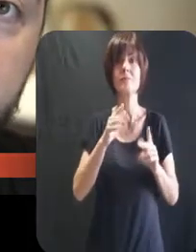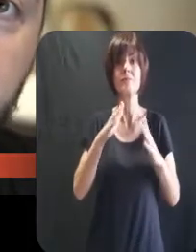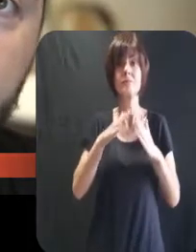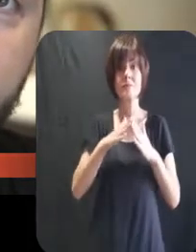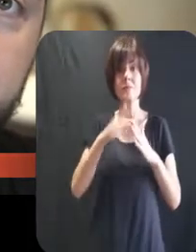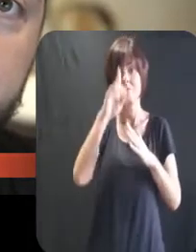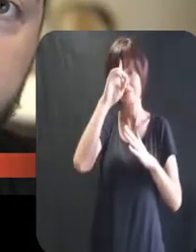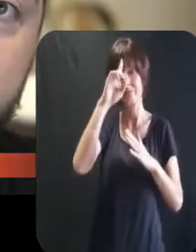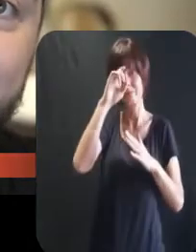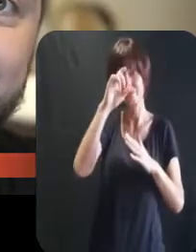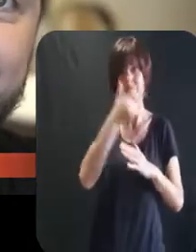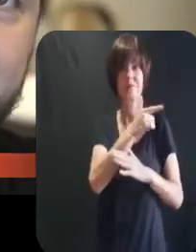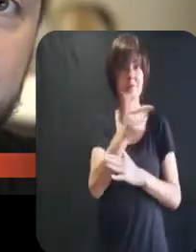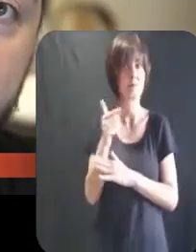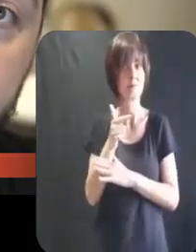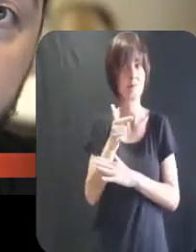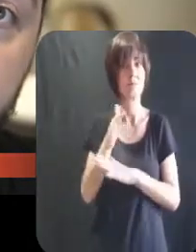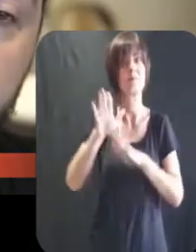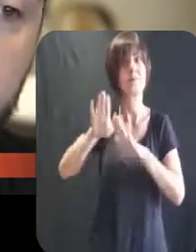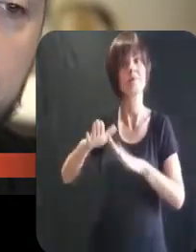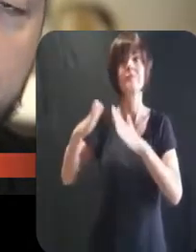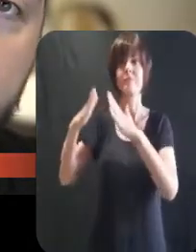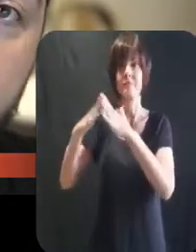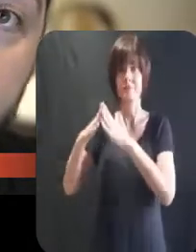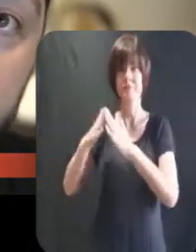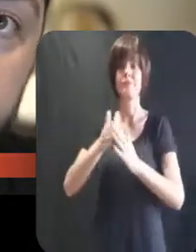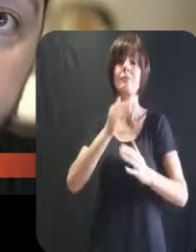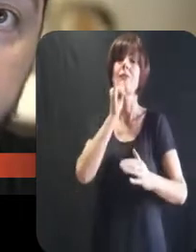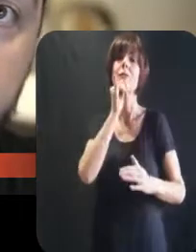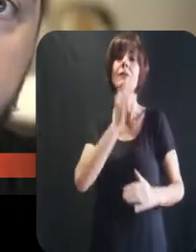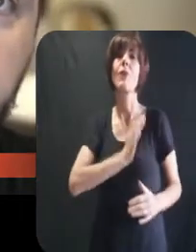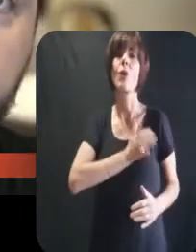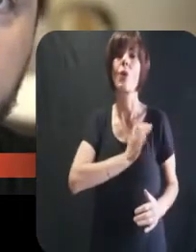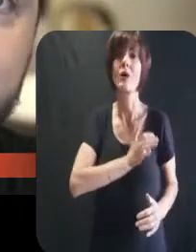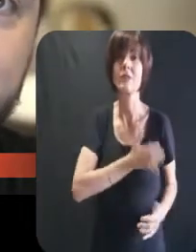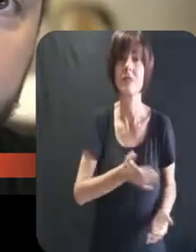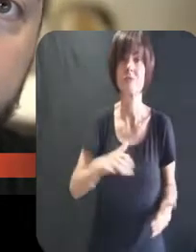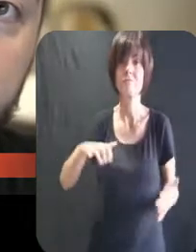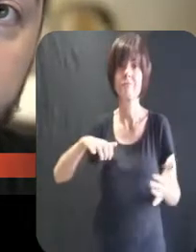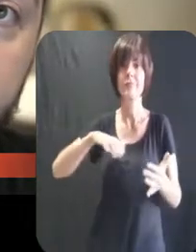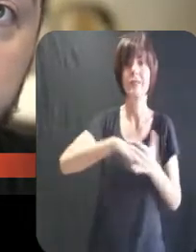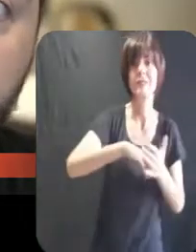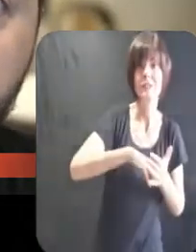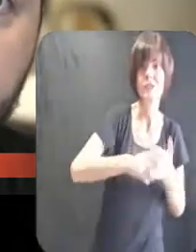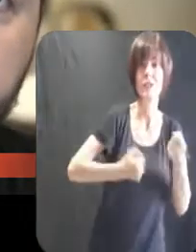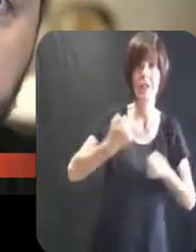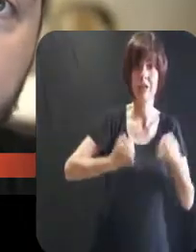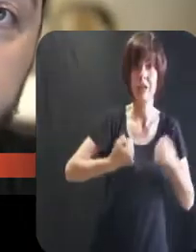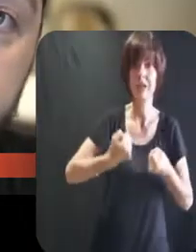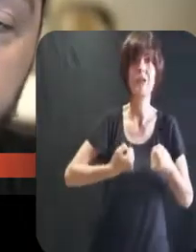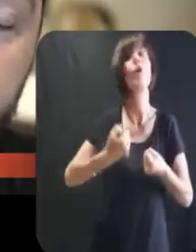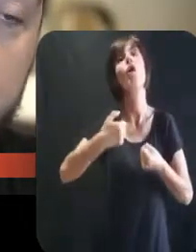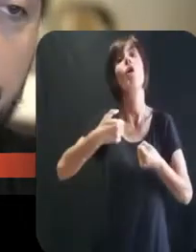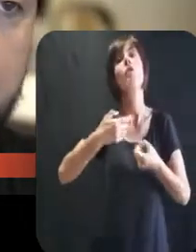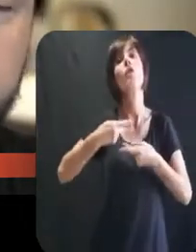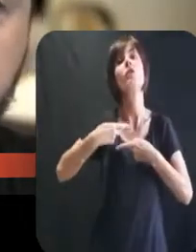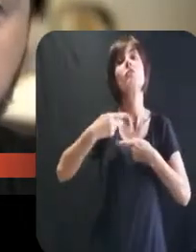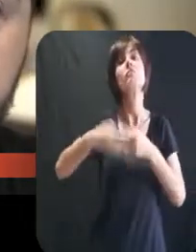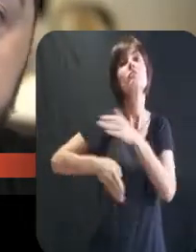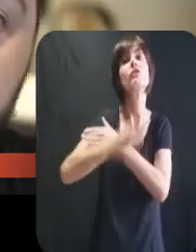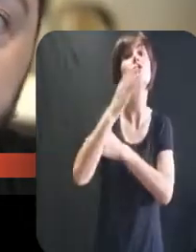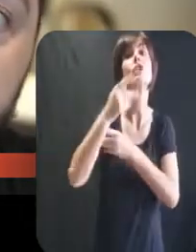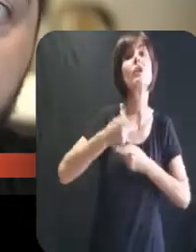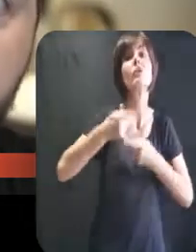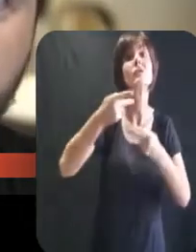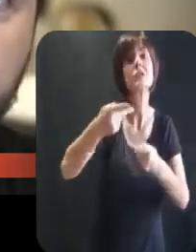mais, porque as pessoas sem atendimento morrem em casa, morrem sem o coronavírus. Alguém com problema cardíaco, alguém que sofreu